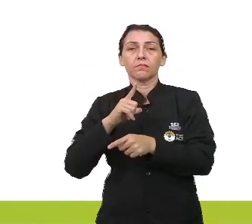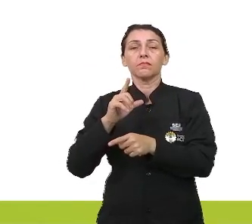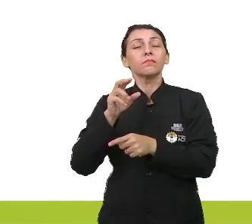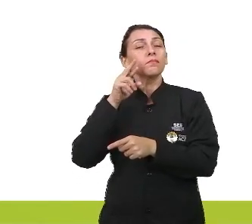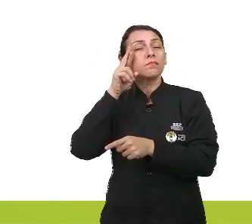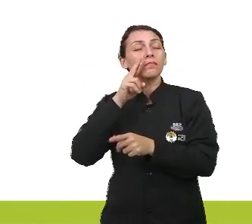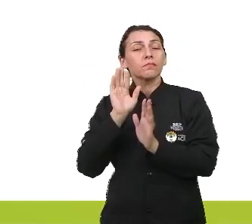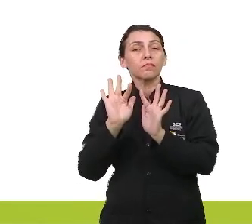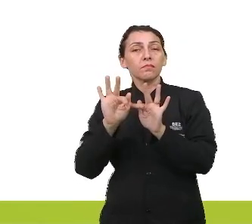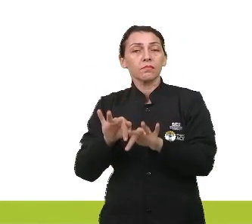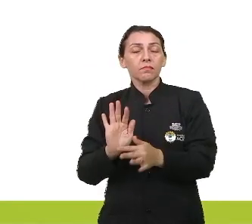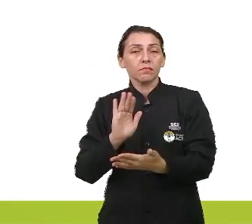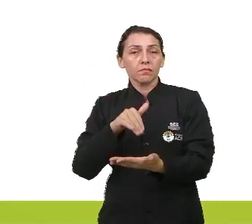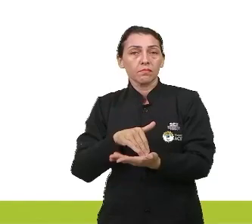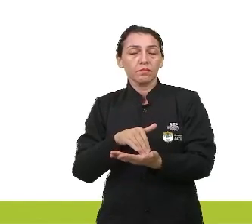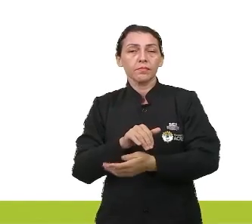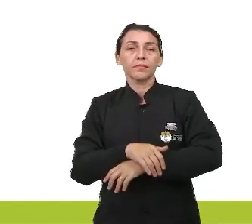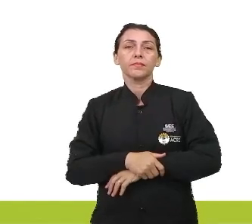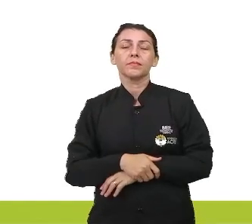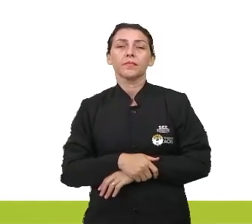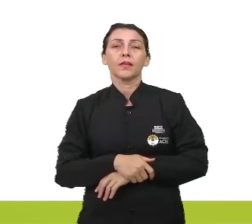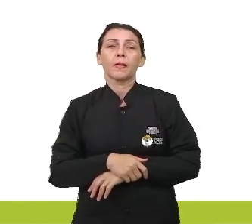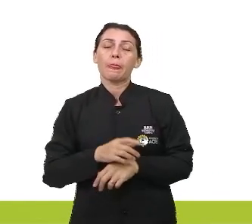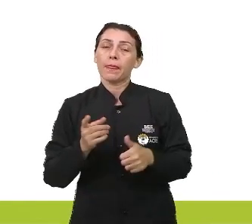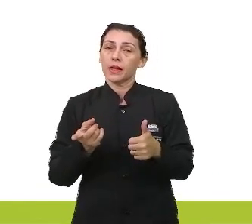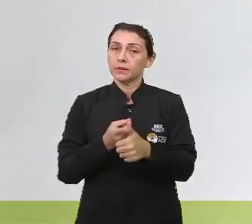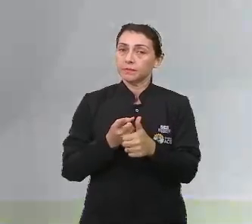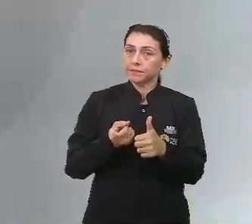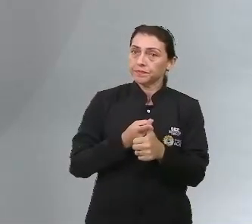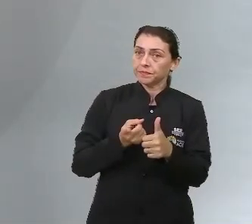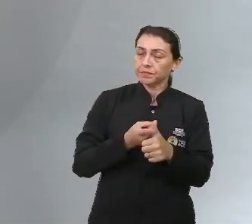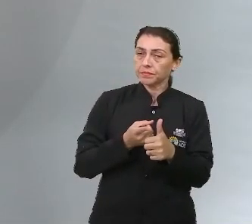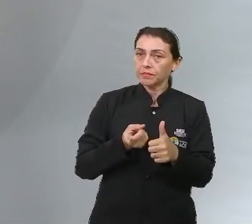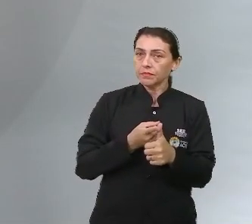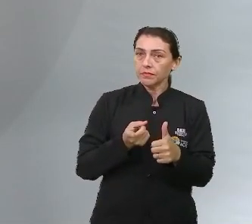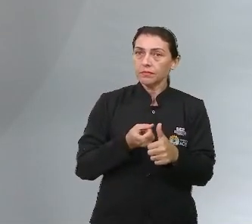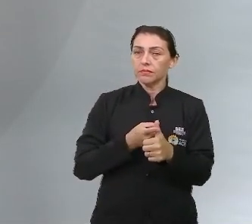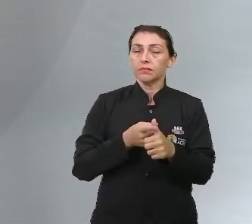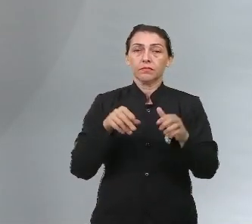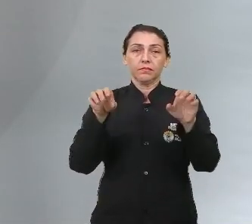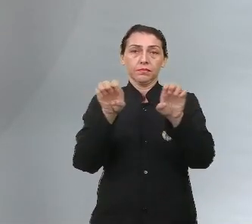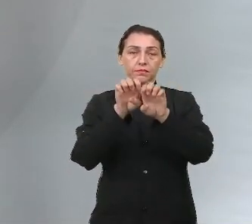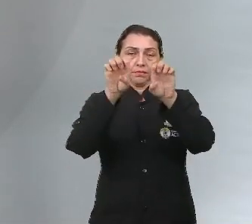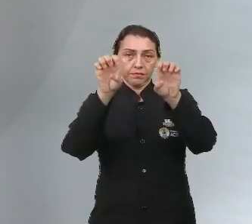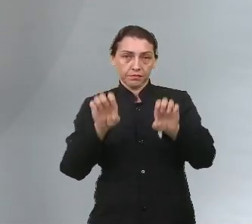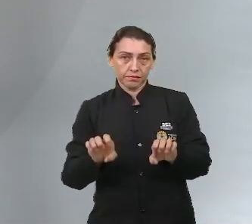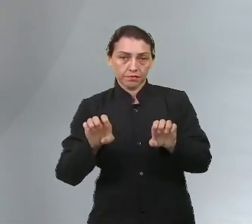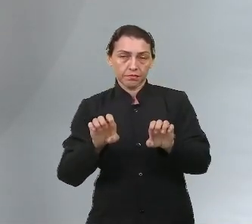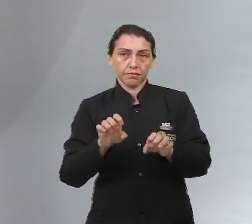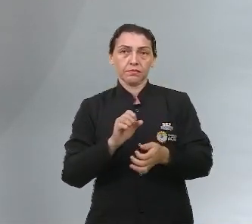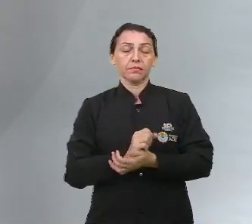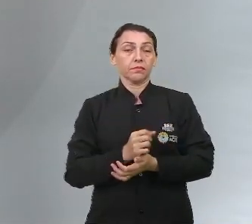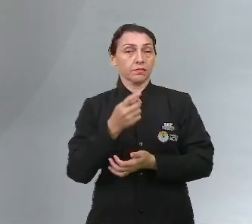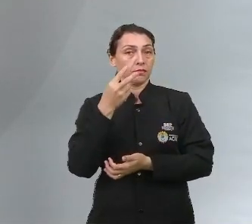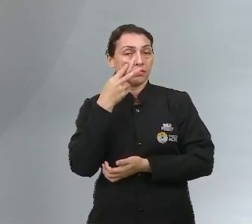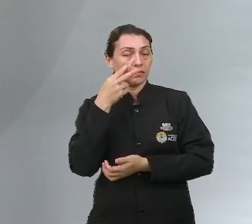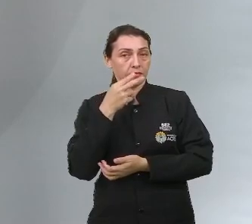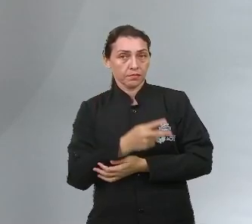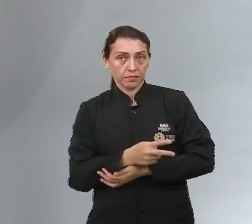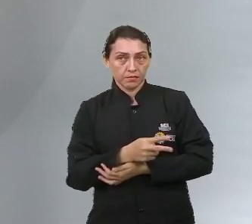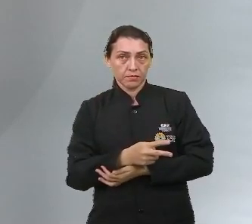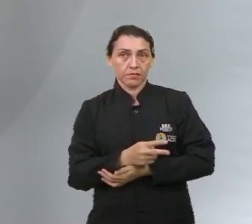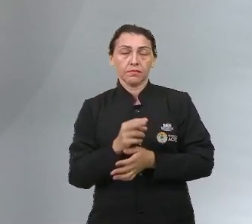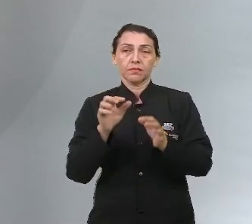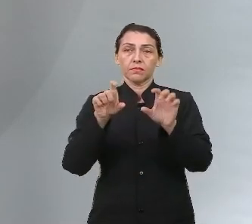tenho um fechamento. Então, primeiro de tudo, a nossa estrutura, como vocês acabaram de ver.